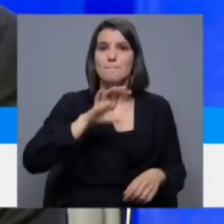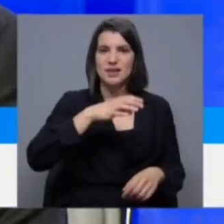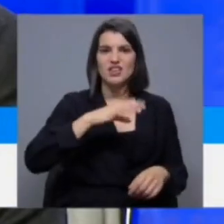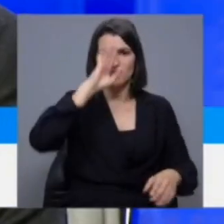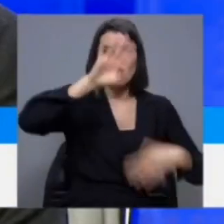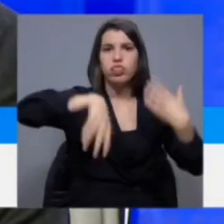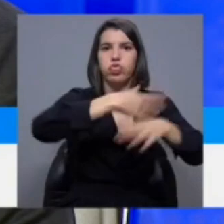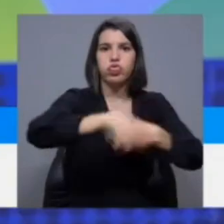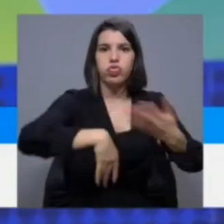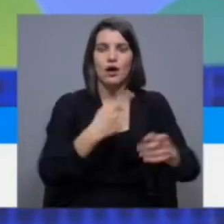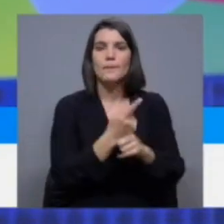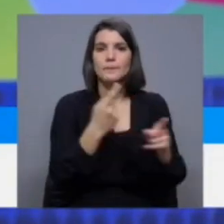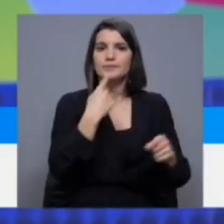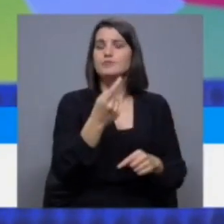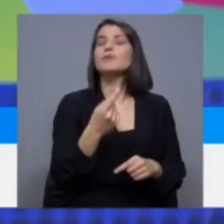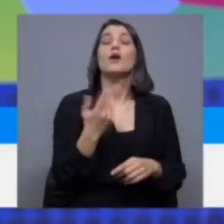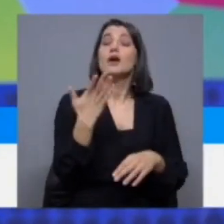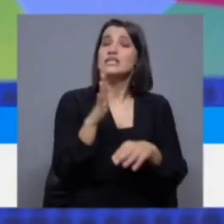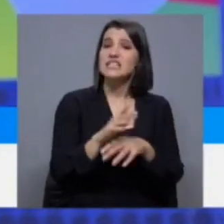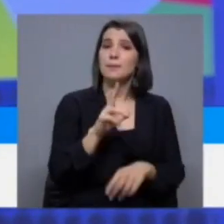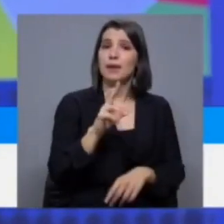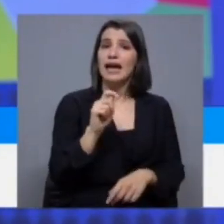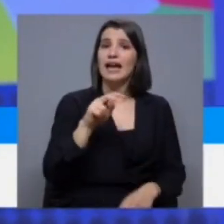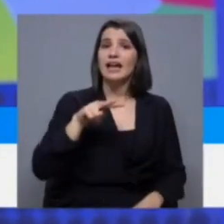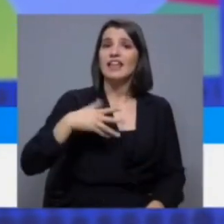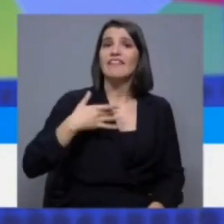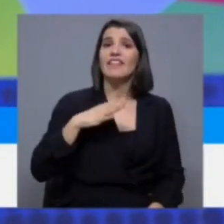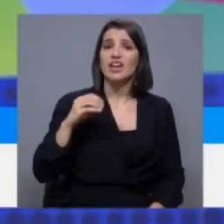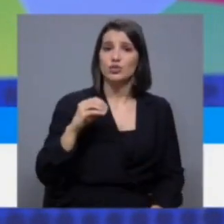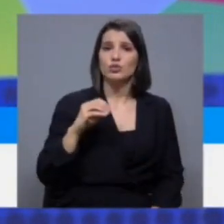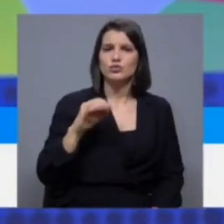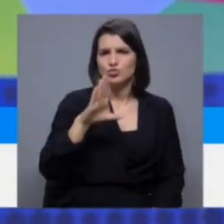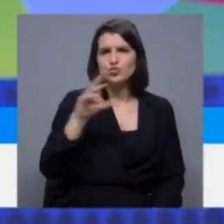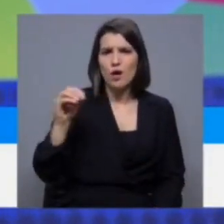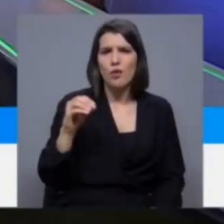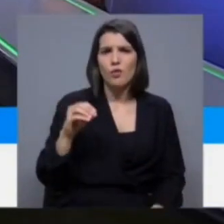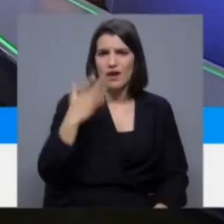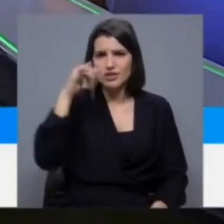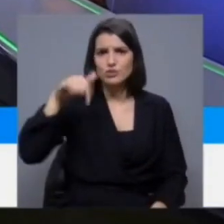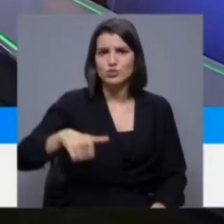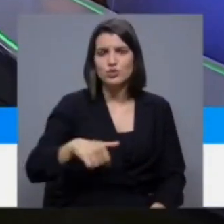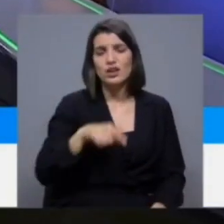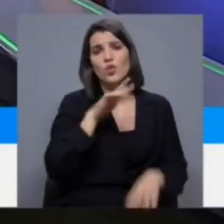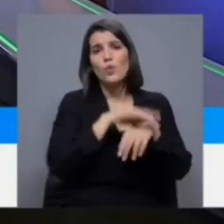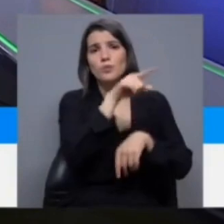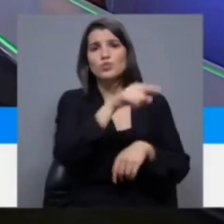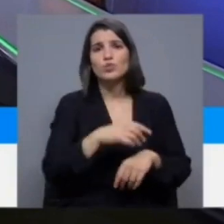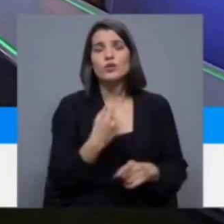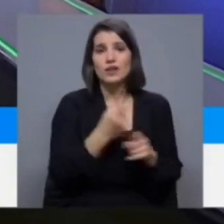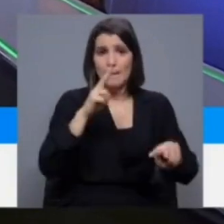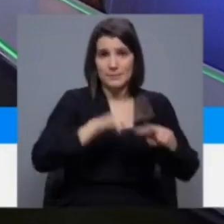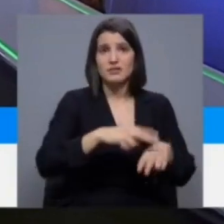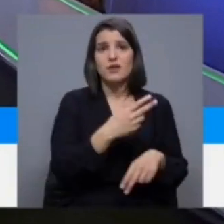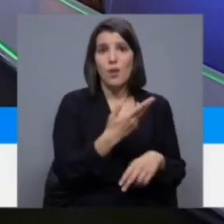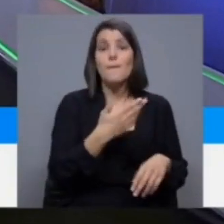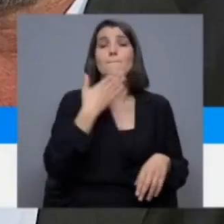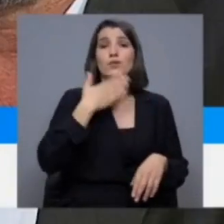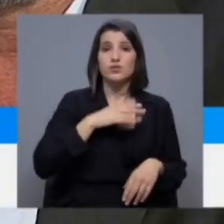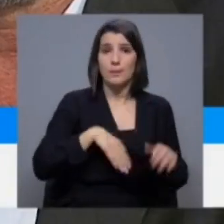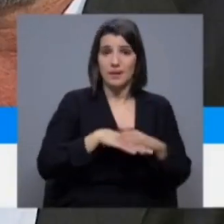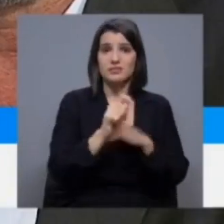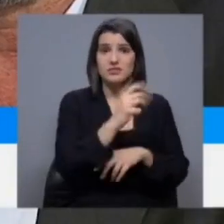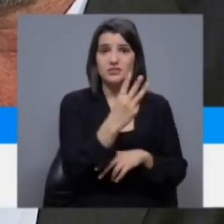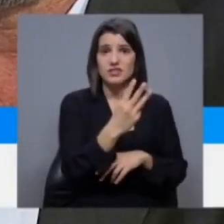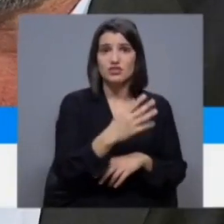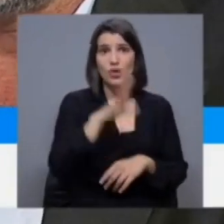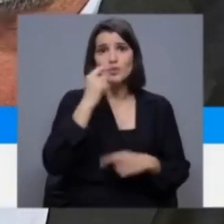bandalheira e eu nem que olha outro exame do Hyundai se vocês quiseram de vendas desta vida porque se tivesse uma prisão preventiva cujo máximo três meses